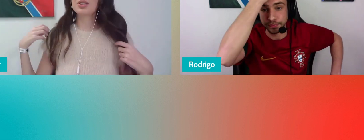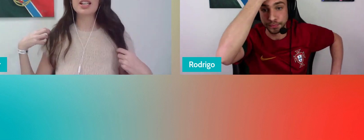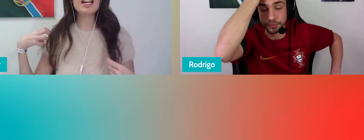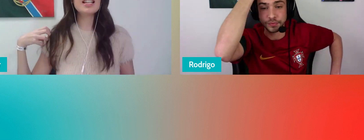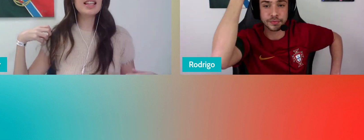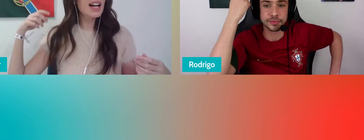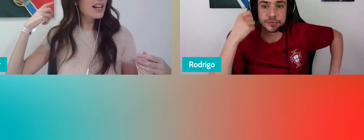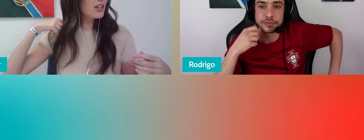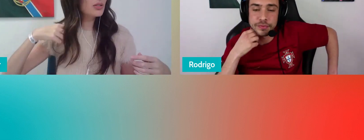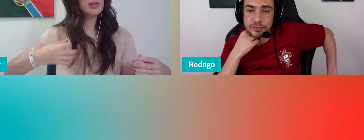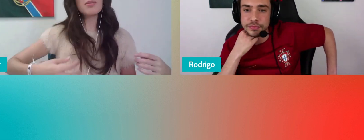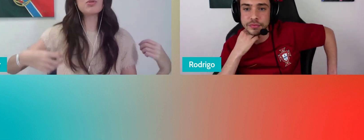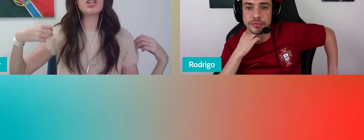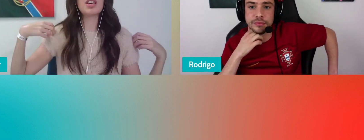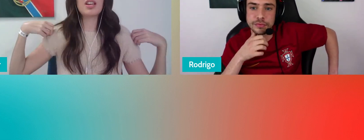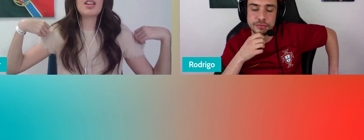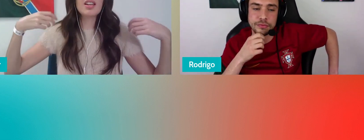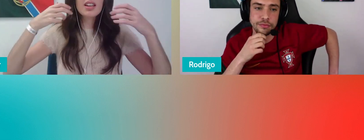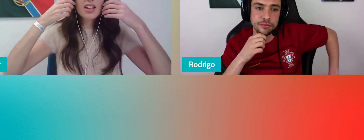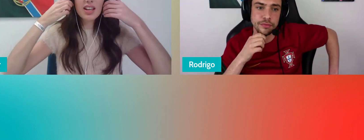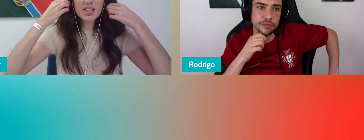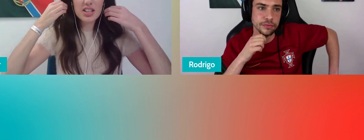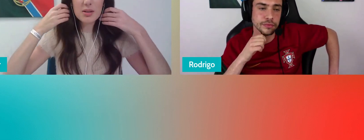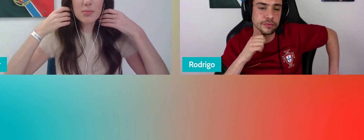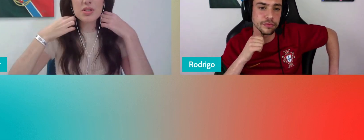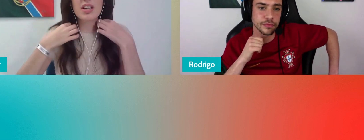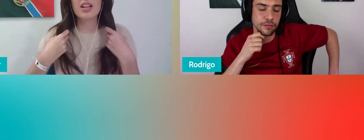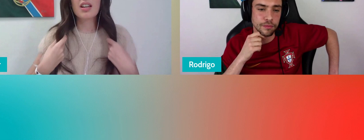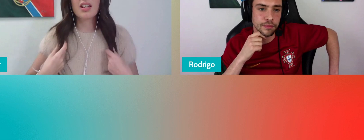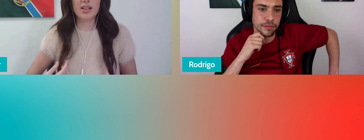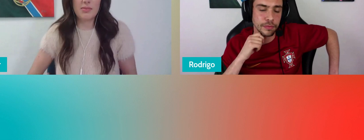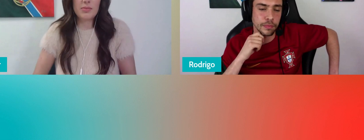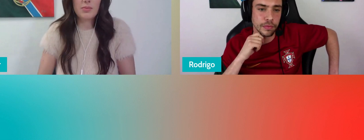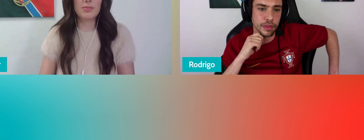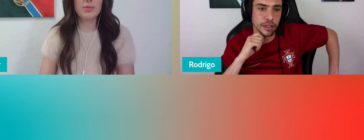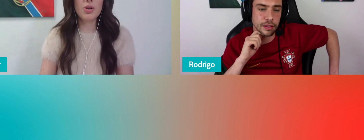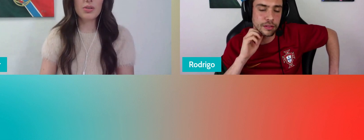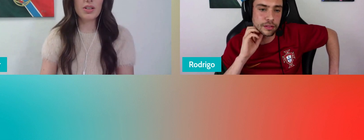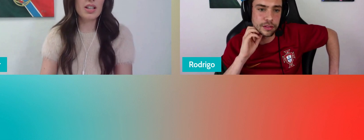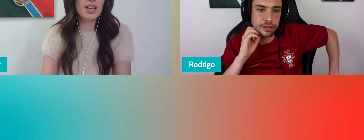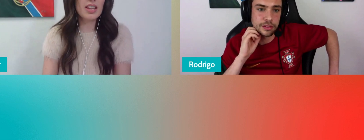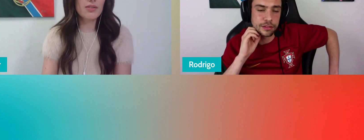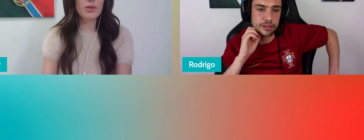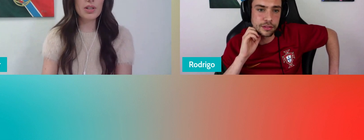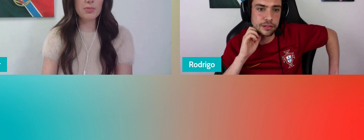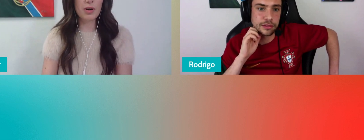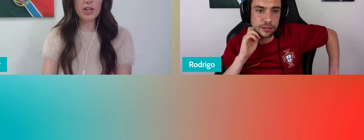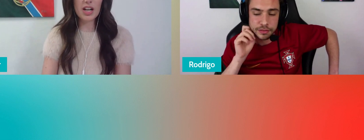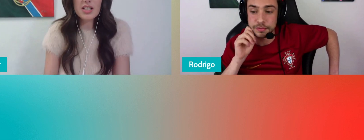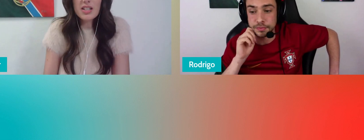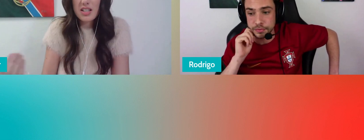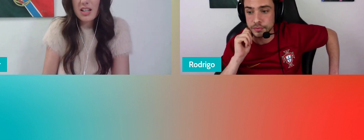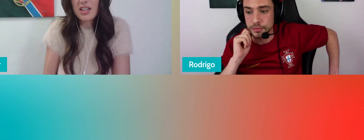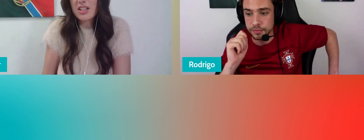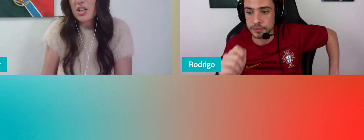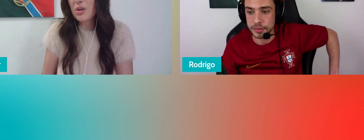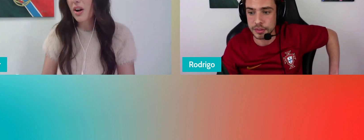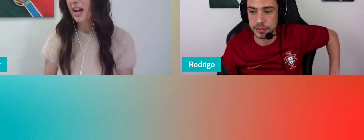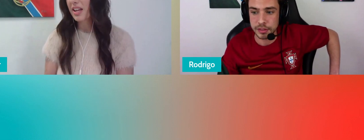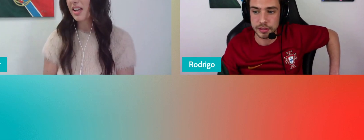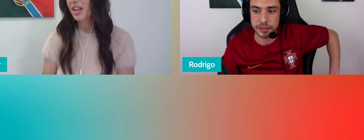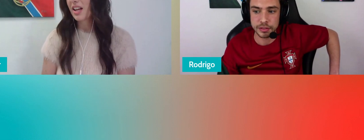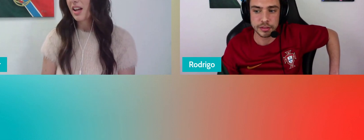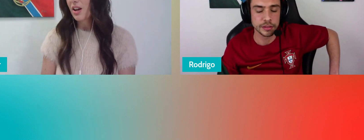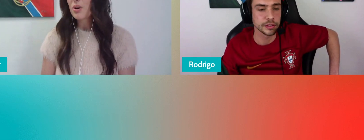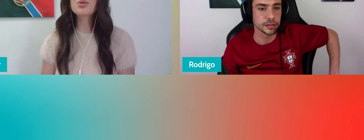día, non sei que tal, non sabemos que hai xente pois que non, que ten dificultades para comunicarse si non